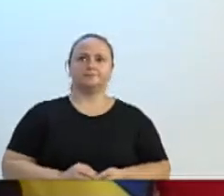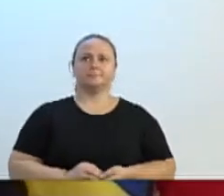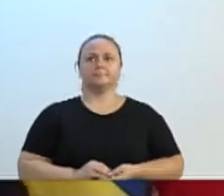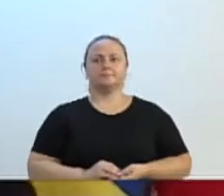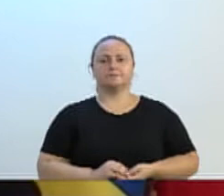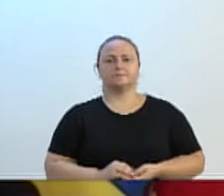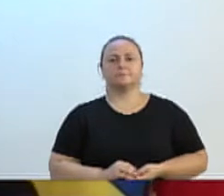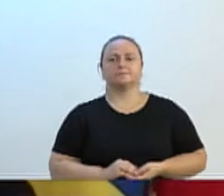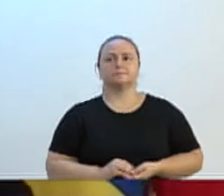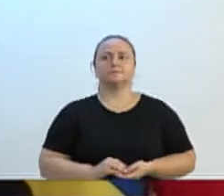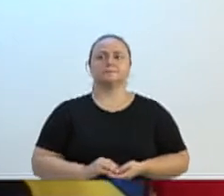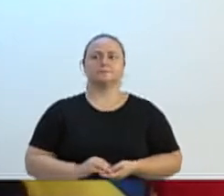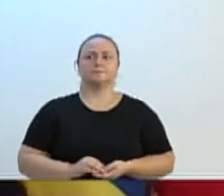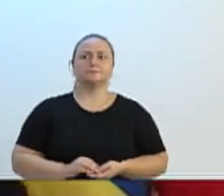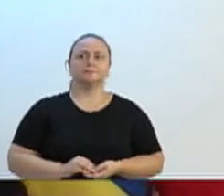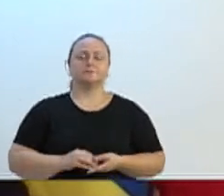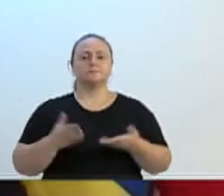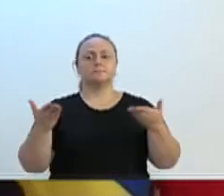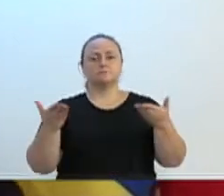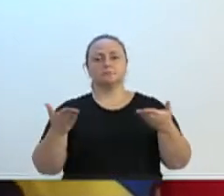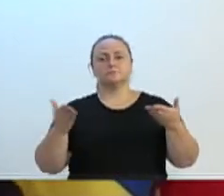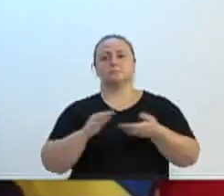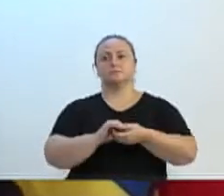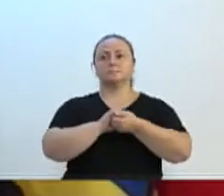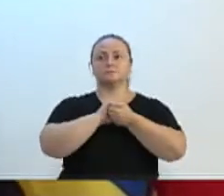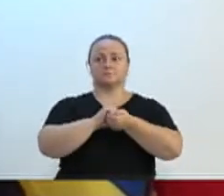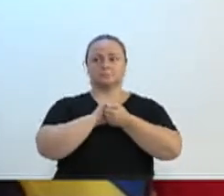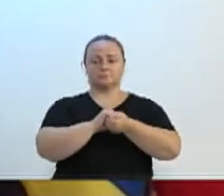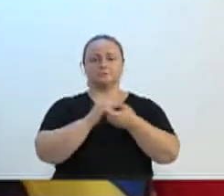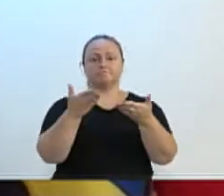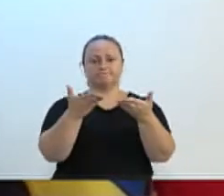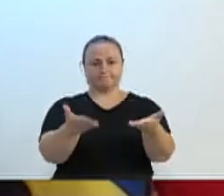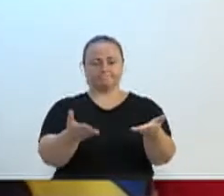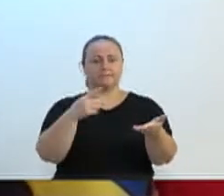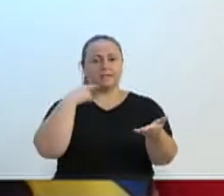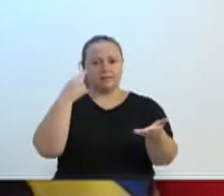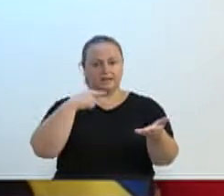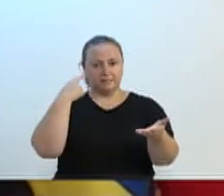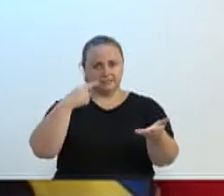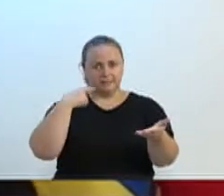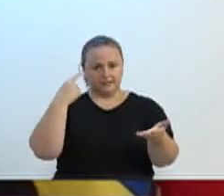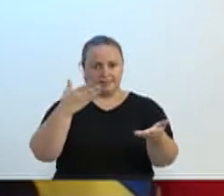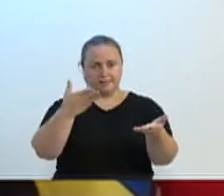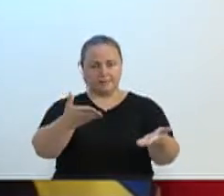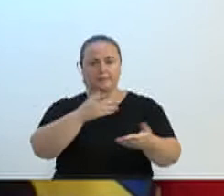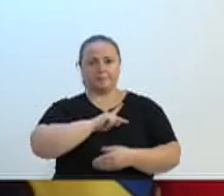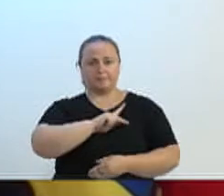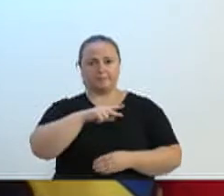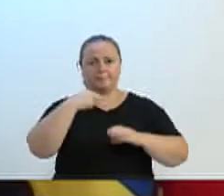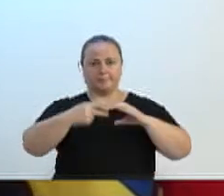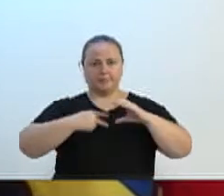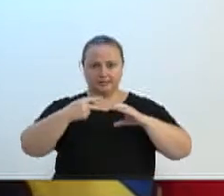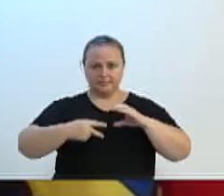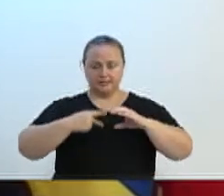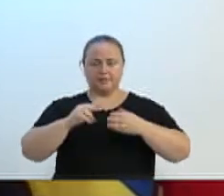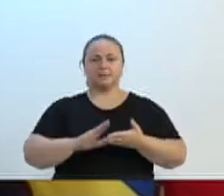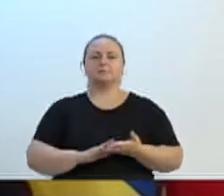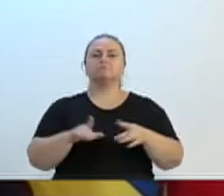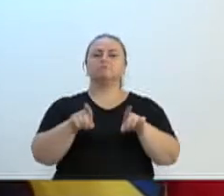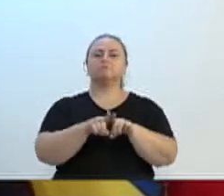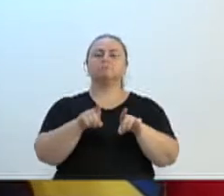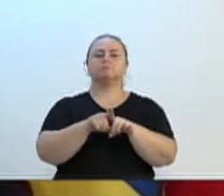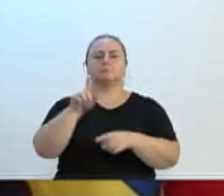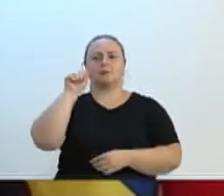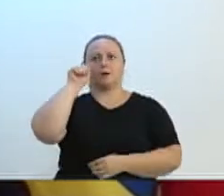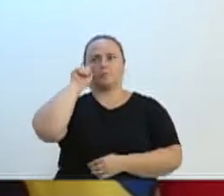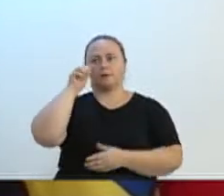Cumprimento o excelentíssimo presidente da Câmara Municipal de Vereadores, vereador Marcelo Lanzarin, também o vereador Almir Vieira, e